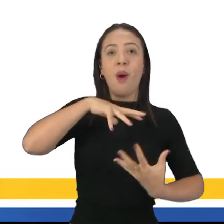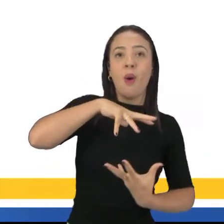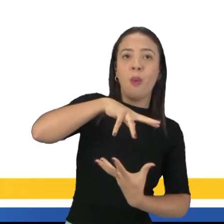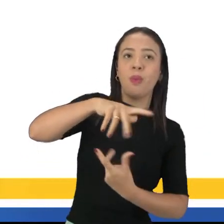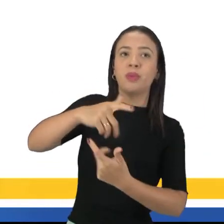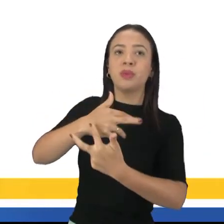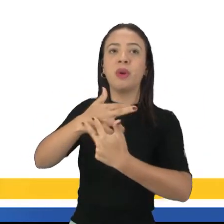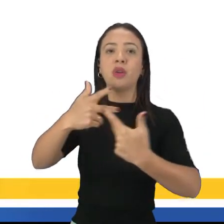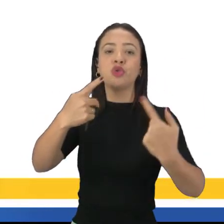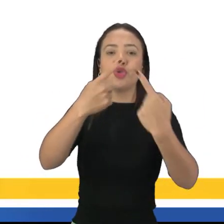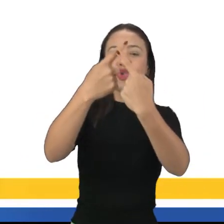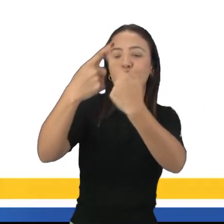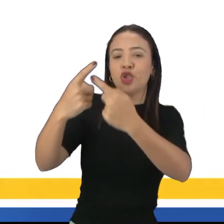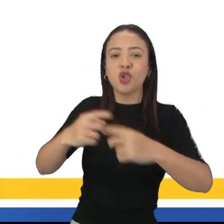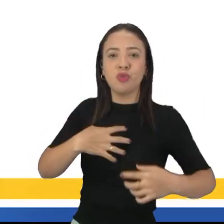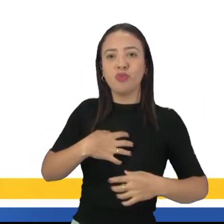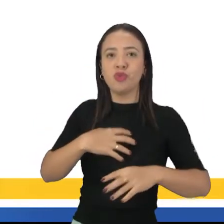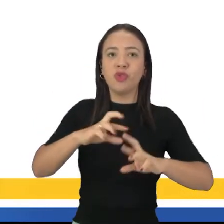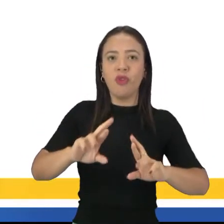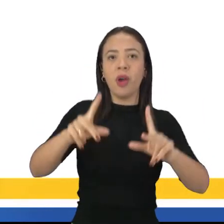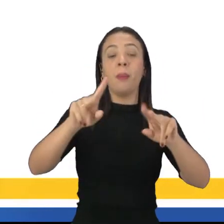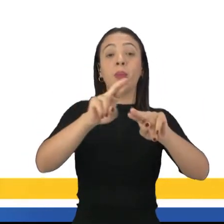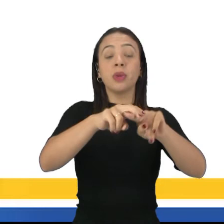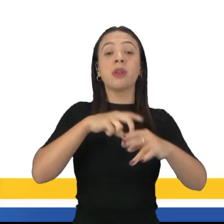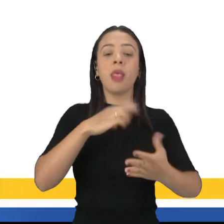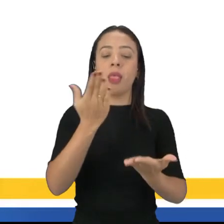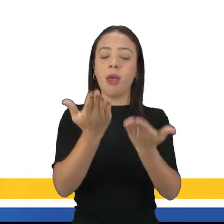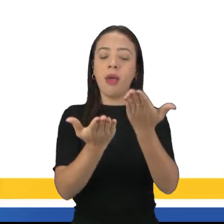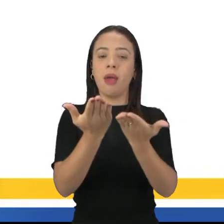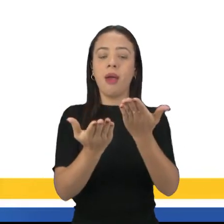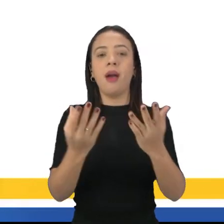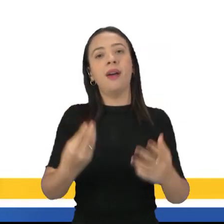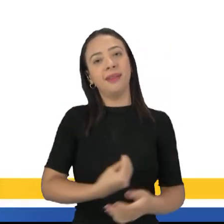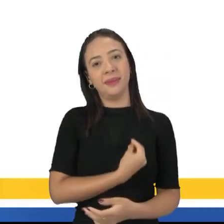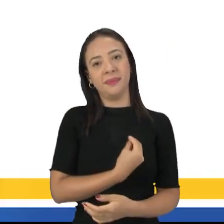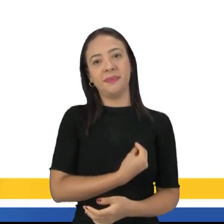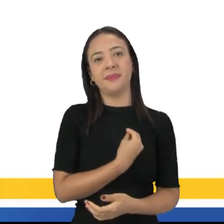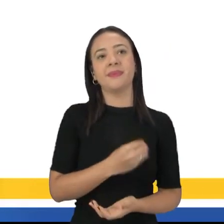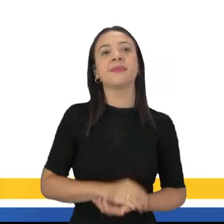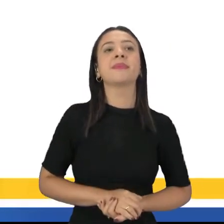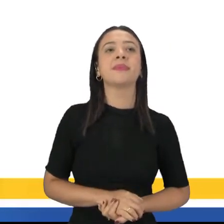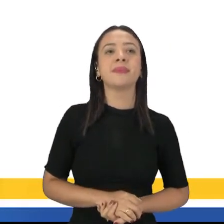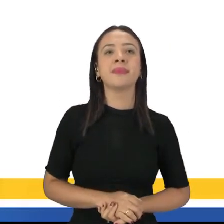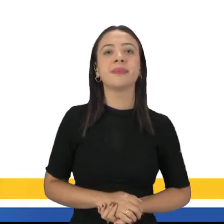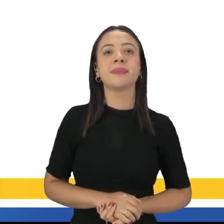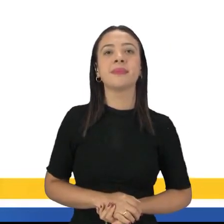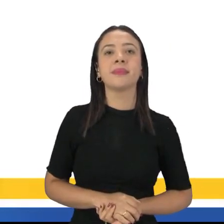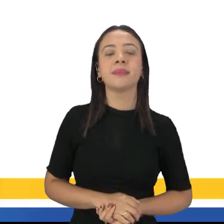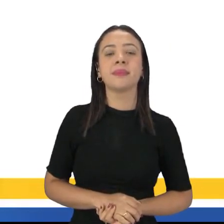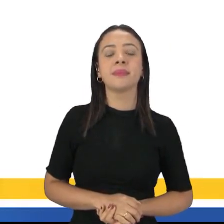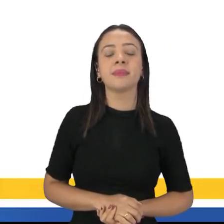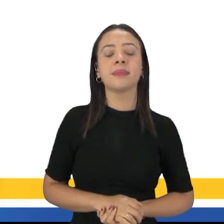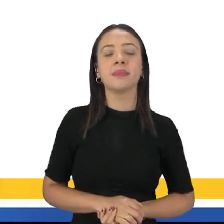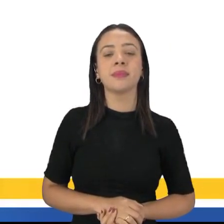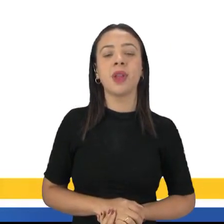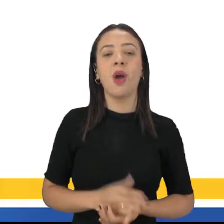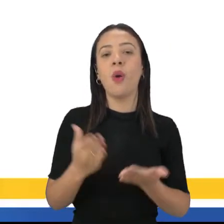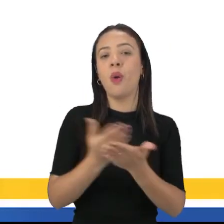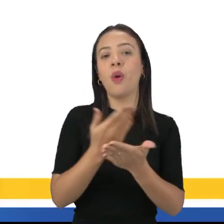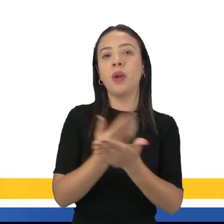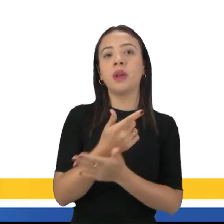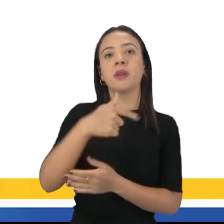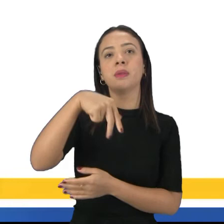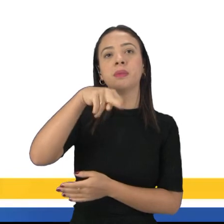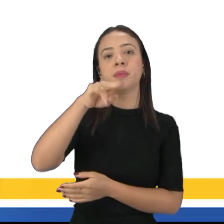mundo a variedade necessária e faz-se o equilíbrio da vida. Trecho do livro Quincas Borba, publicado